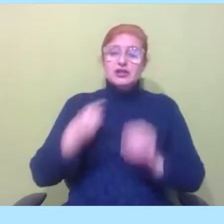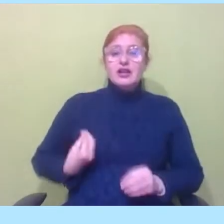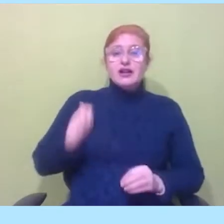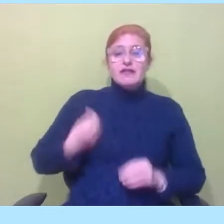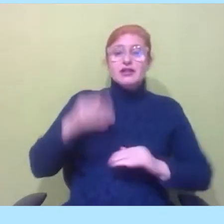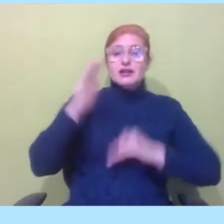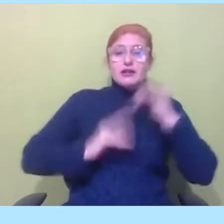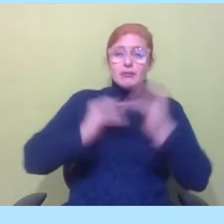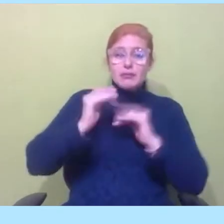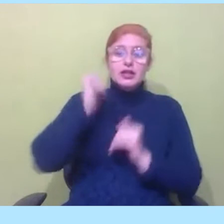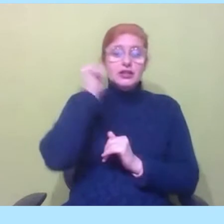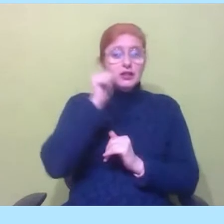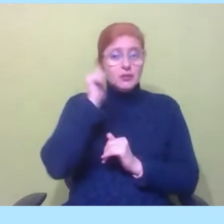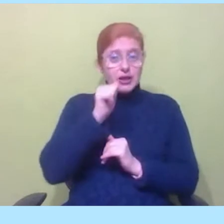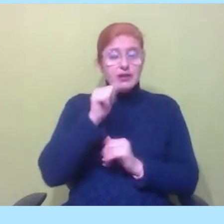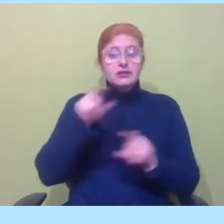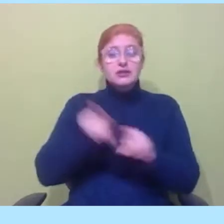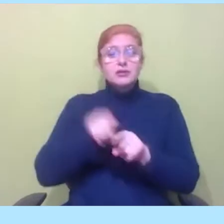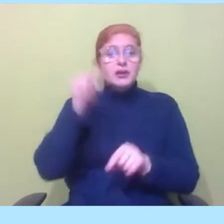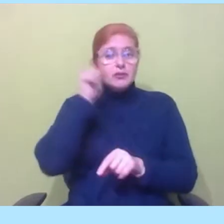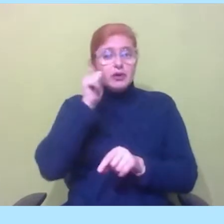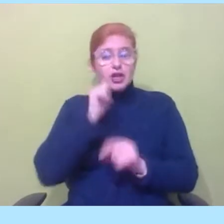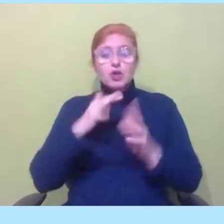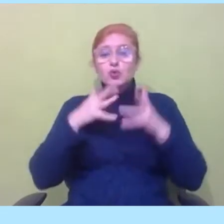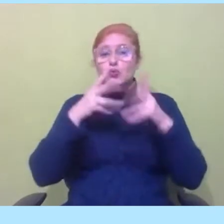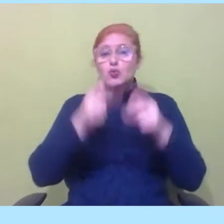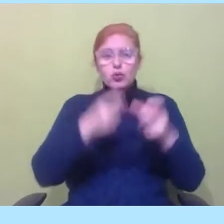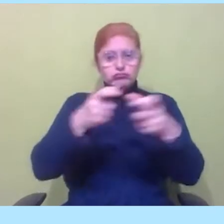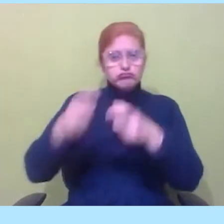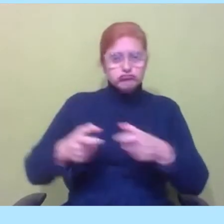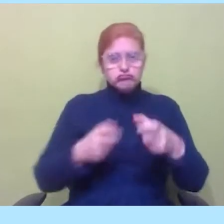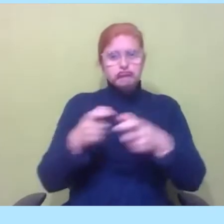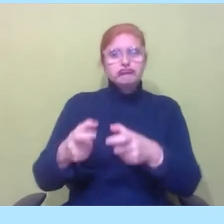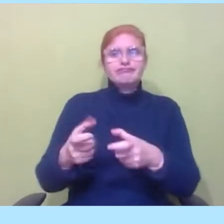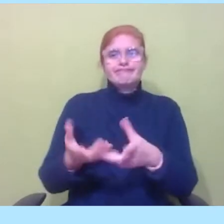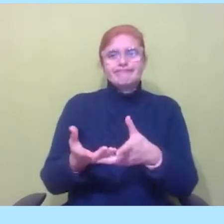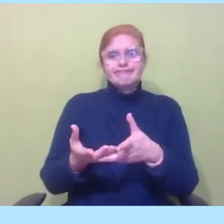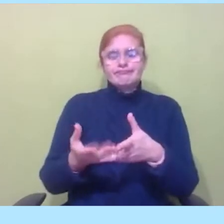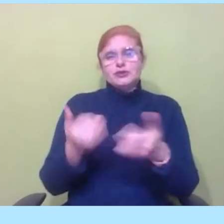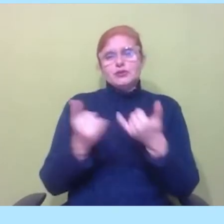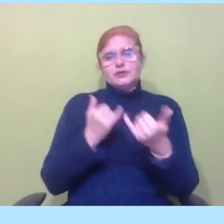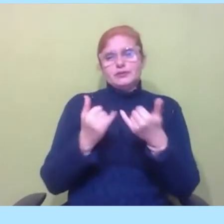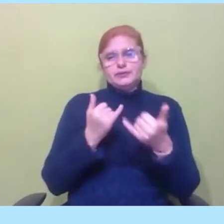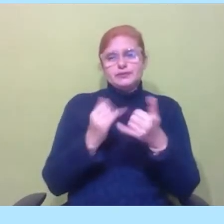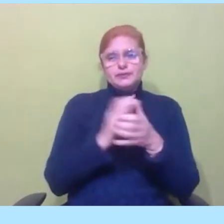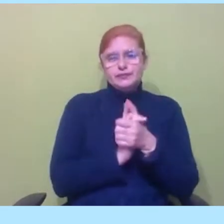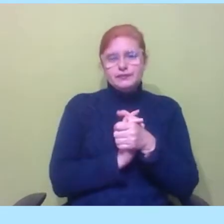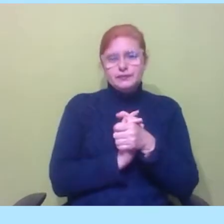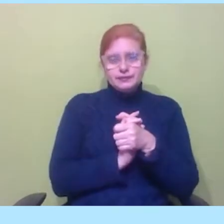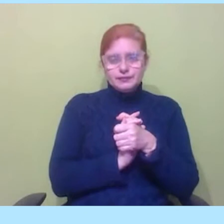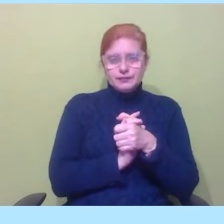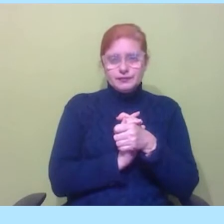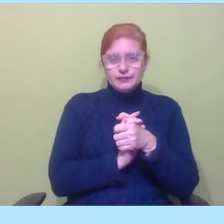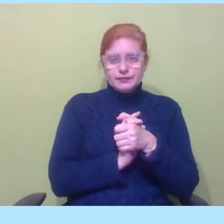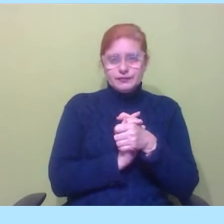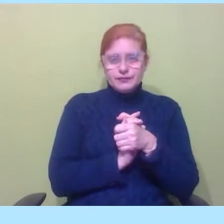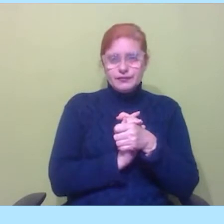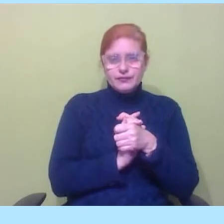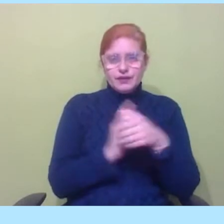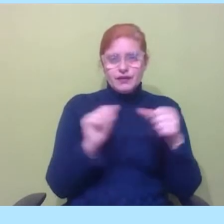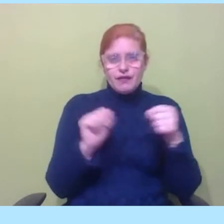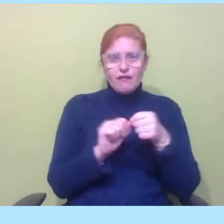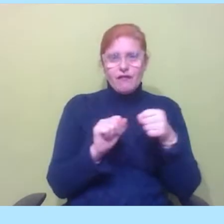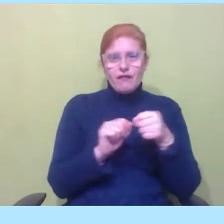E das mulheres de todos os lugares. Vou dar um exemplo, né? Eu vou fazer agora, pela